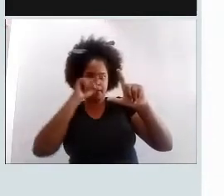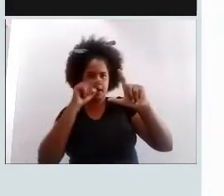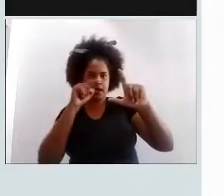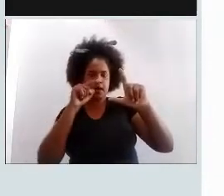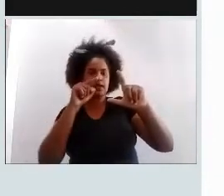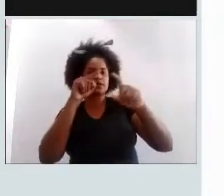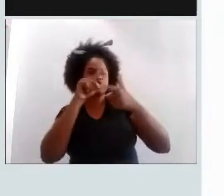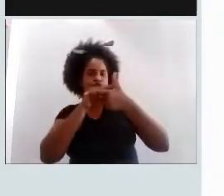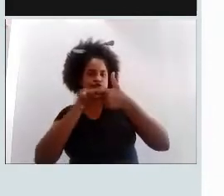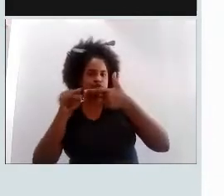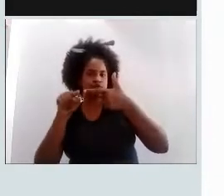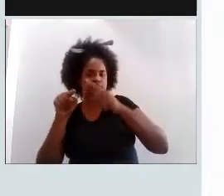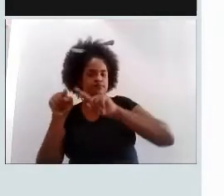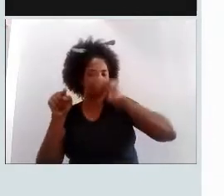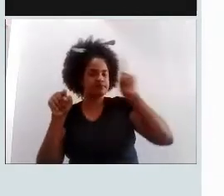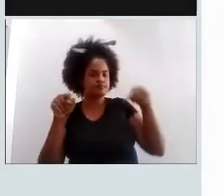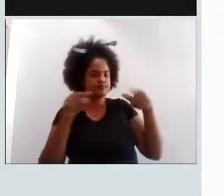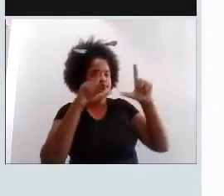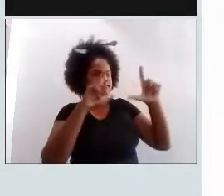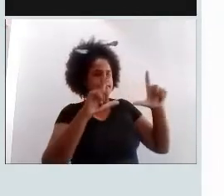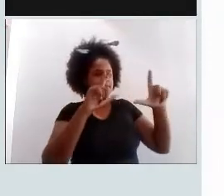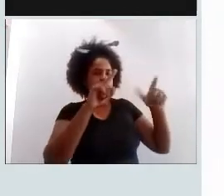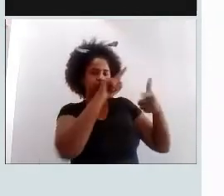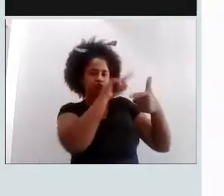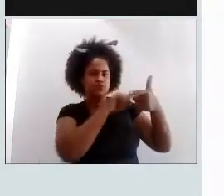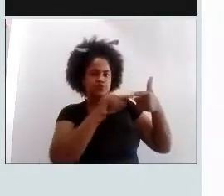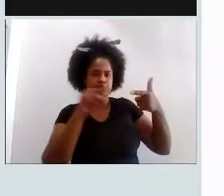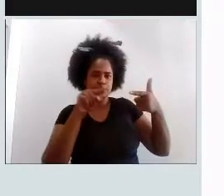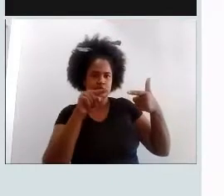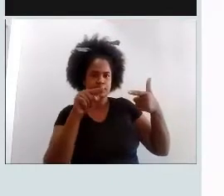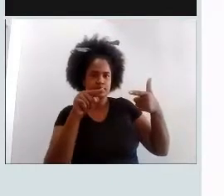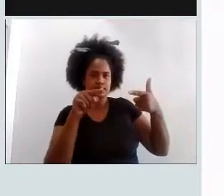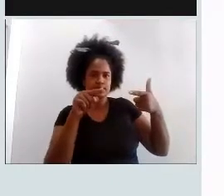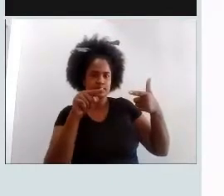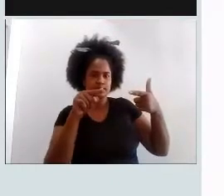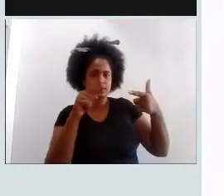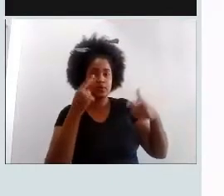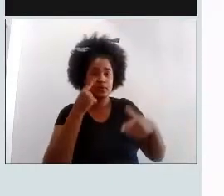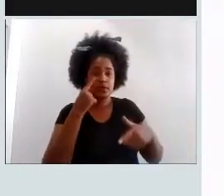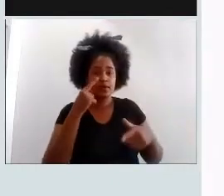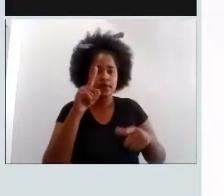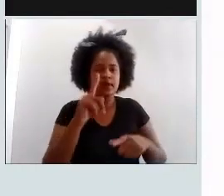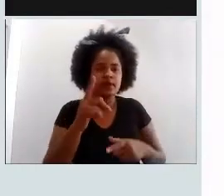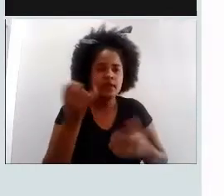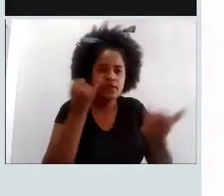1 é igual a 2. Aí tá errado. Não é 1, não, é 2, viu?